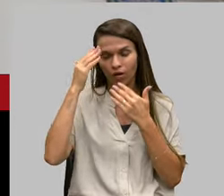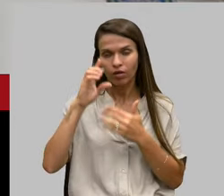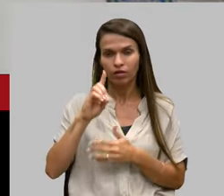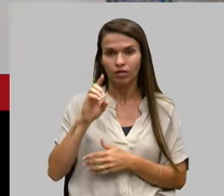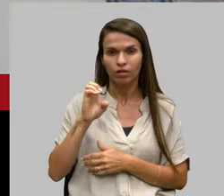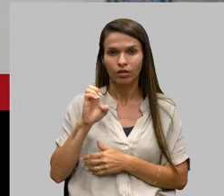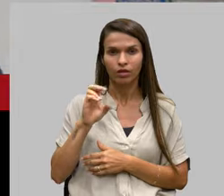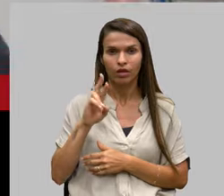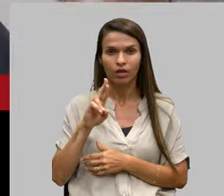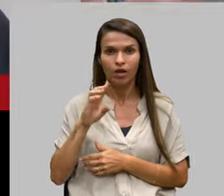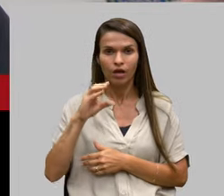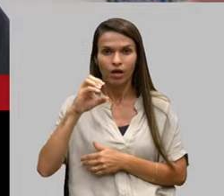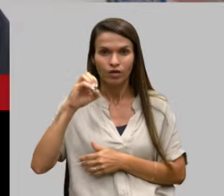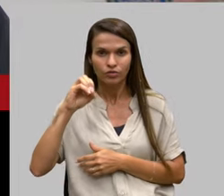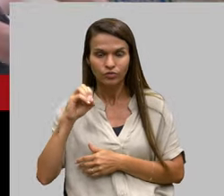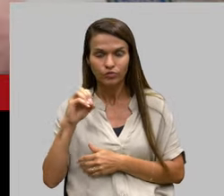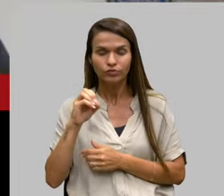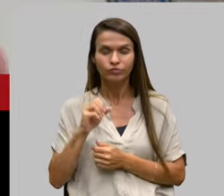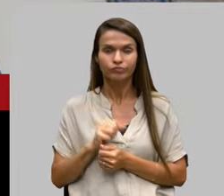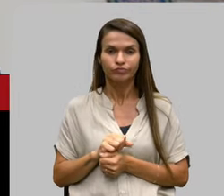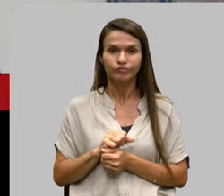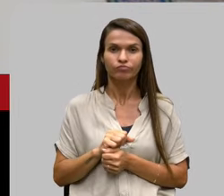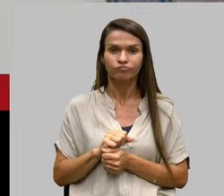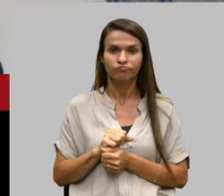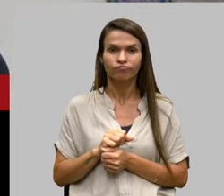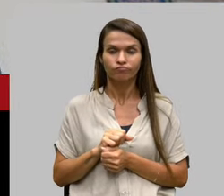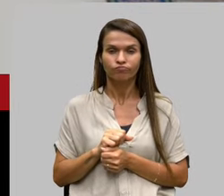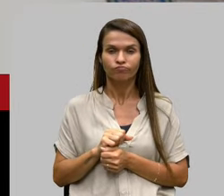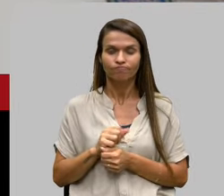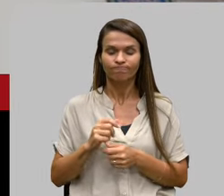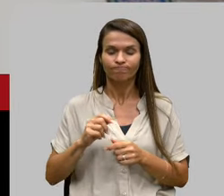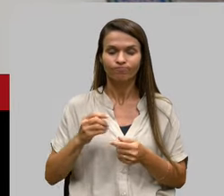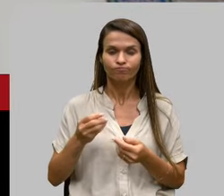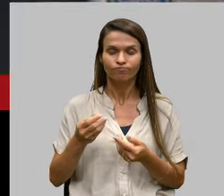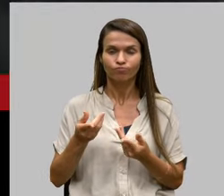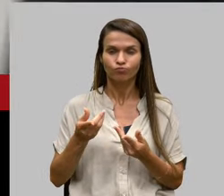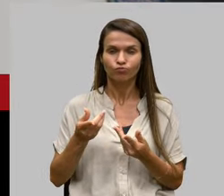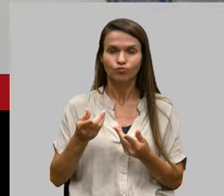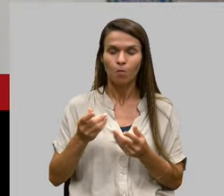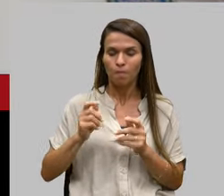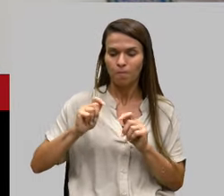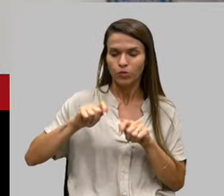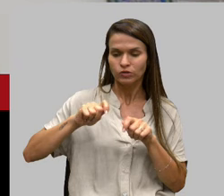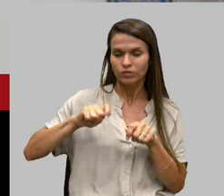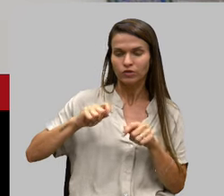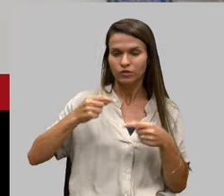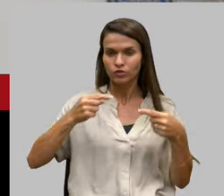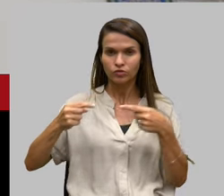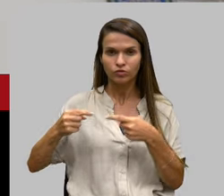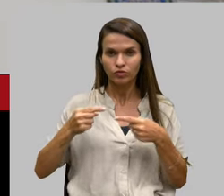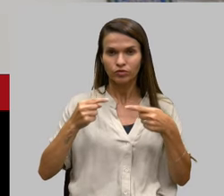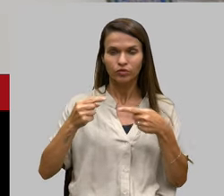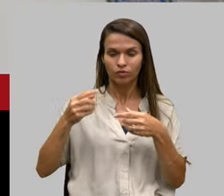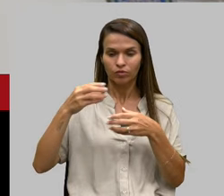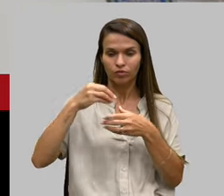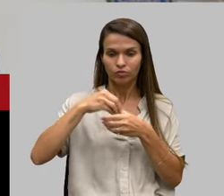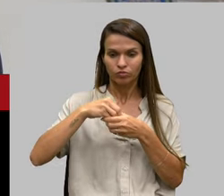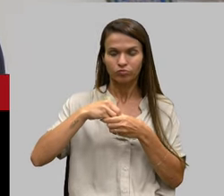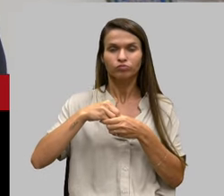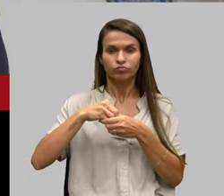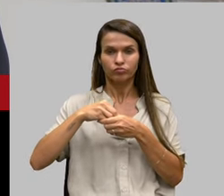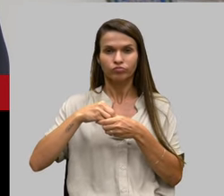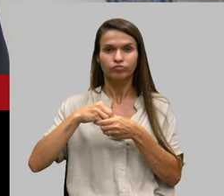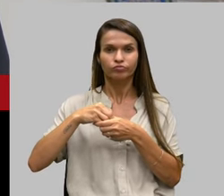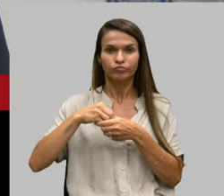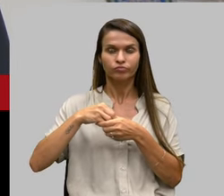para por ter trago né Essa discussão aqui eh para para dentro da comissão né então é um